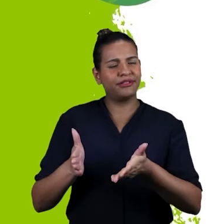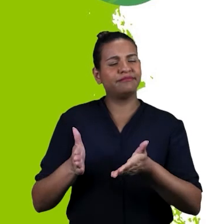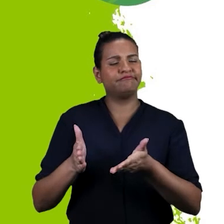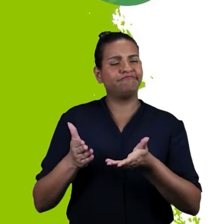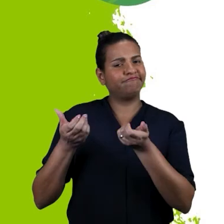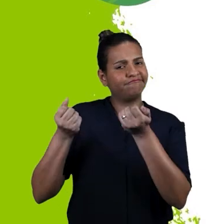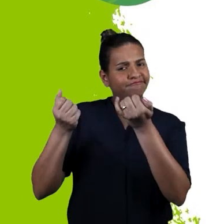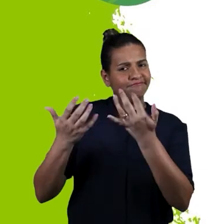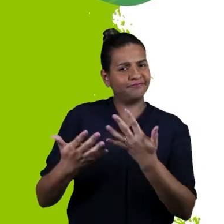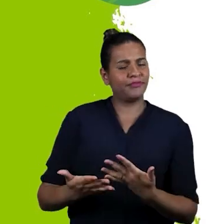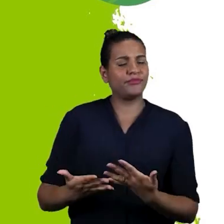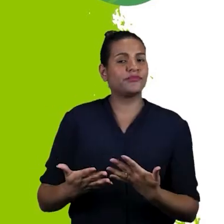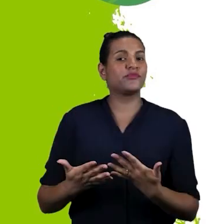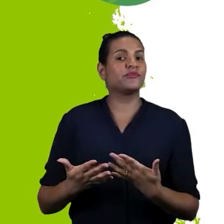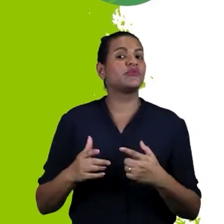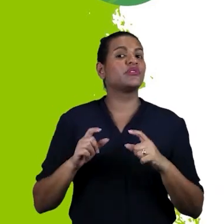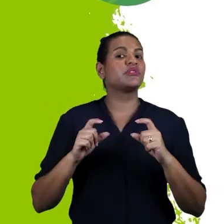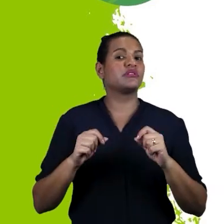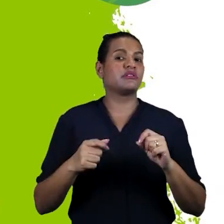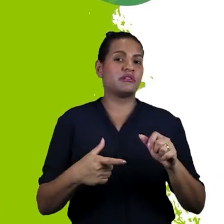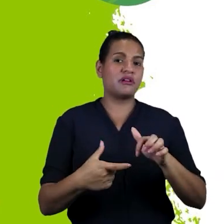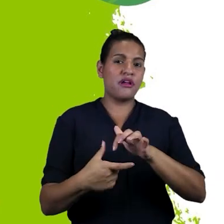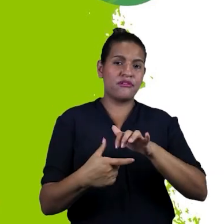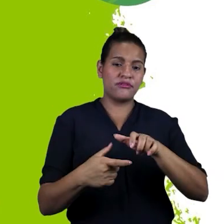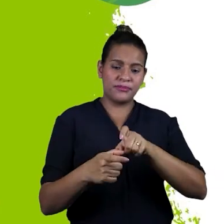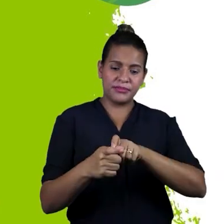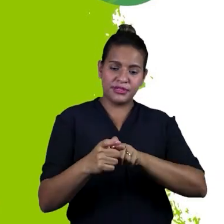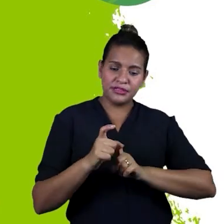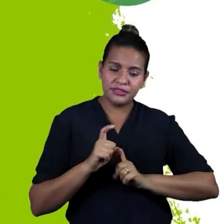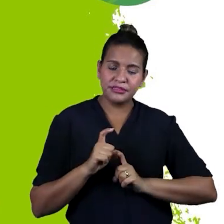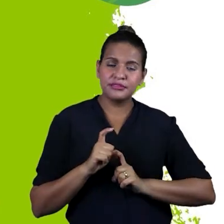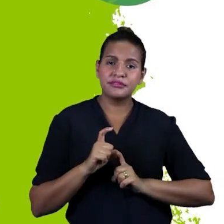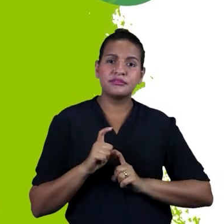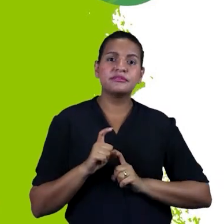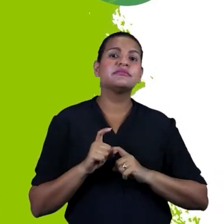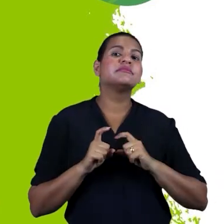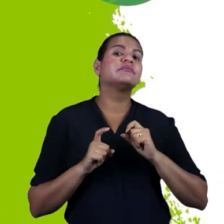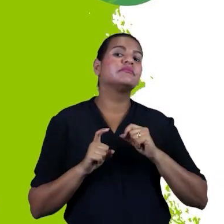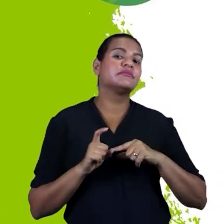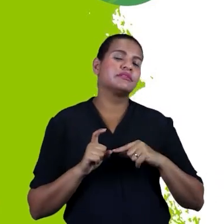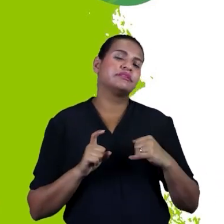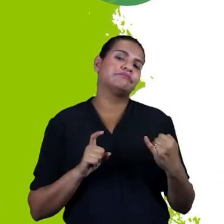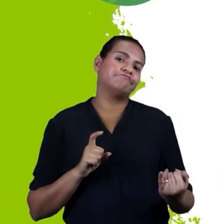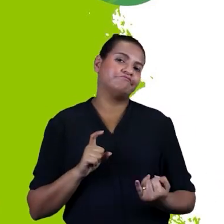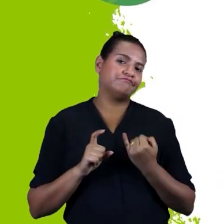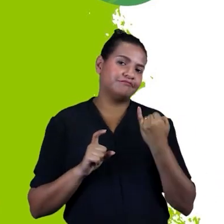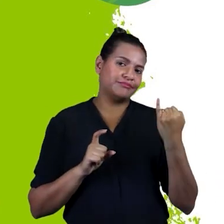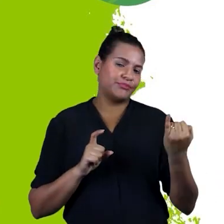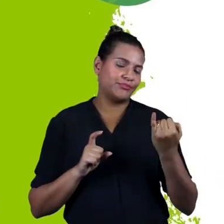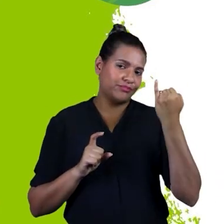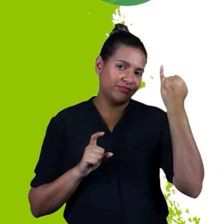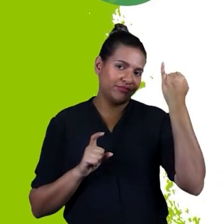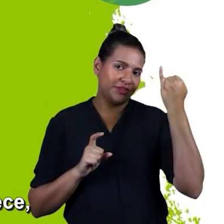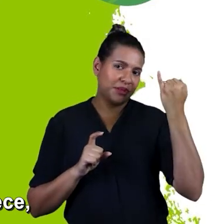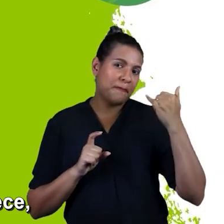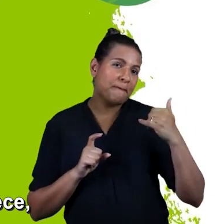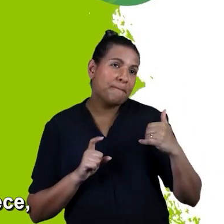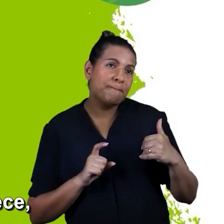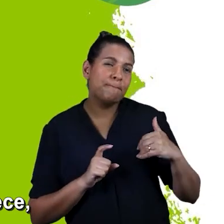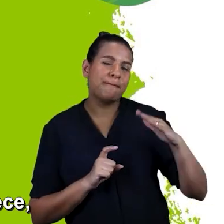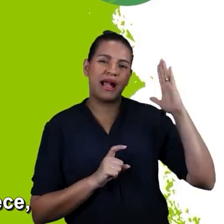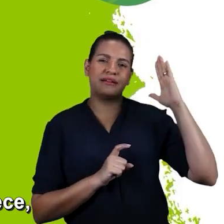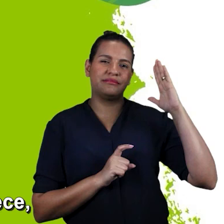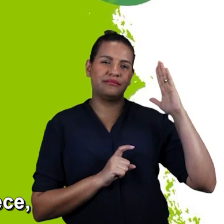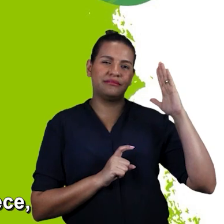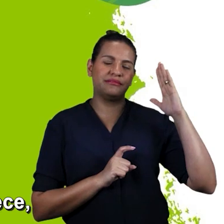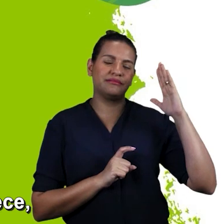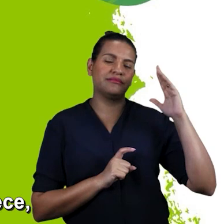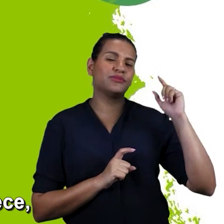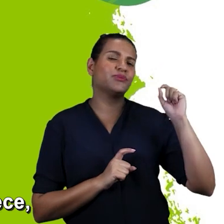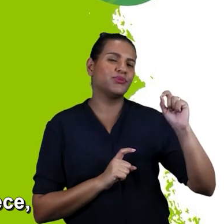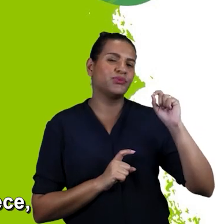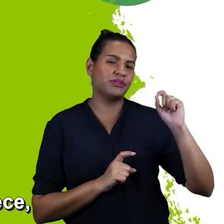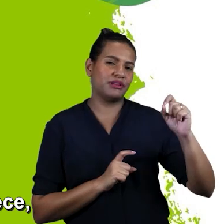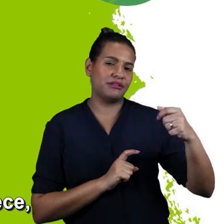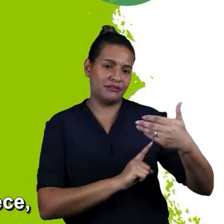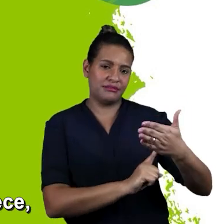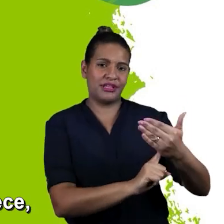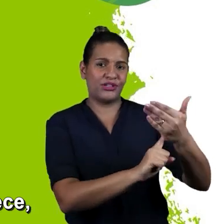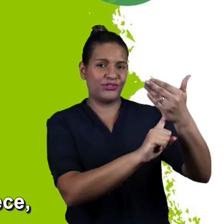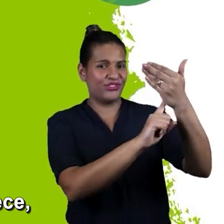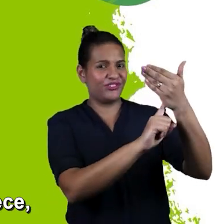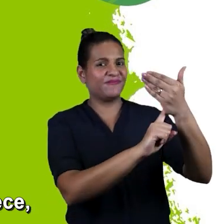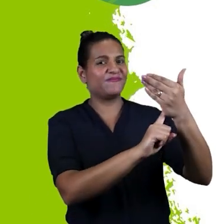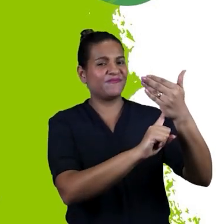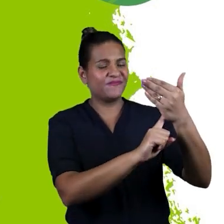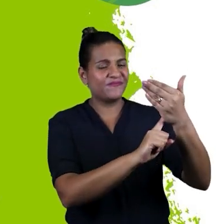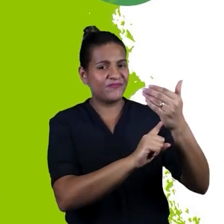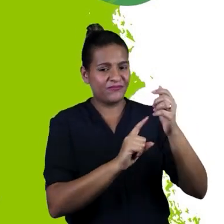midiática falam, né, estudiosos, que no século XXI a alfabetização para os meios é tão importante quanto a alfabetização que a